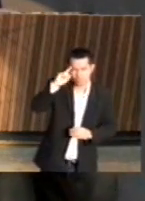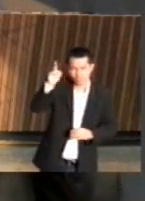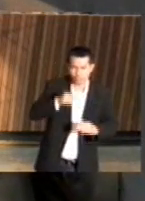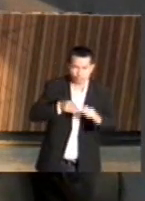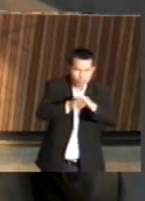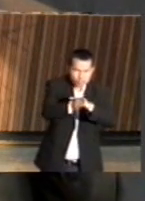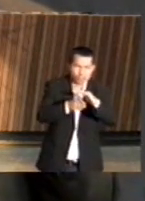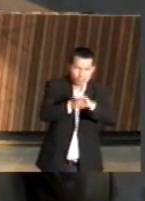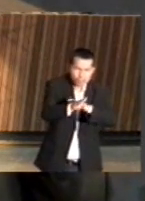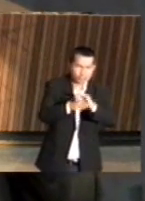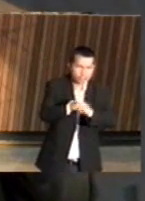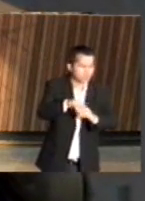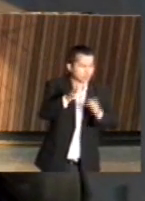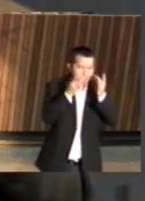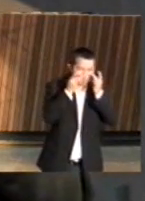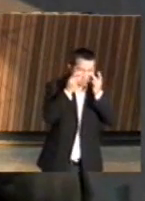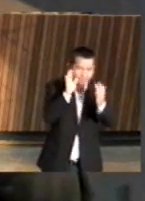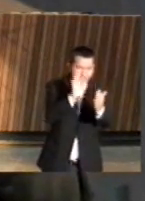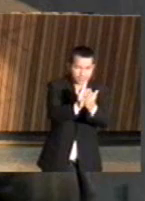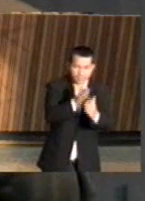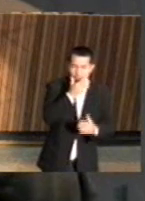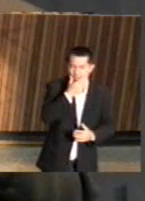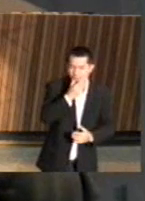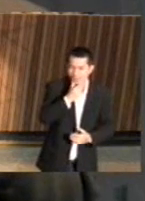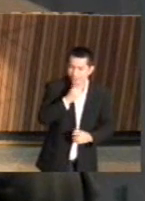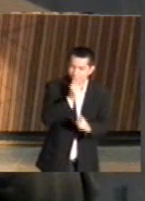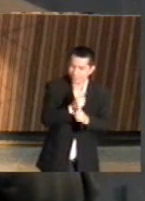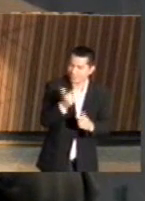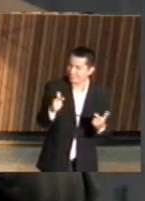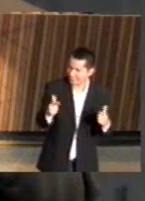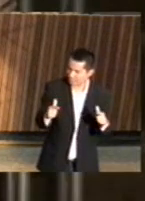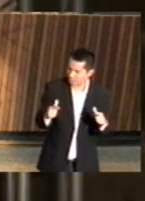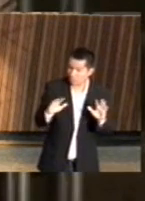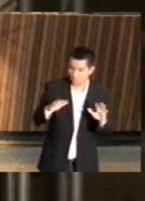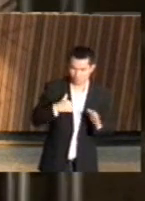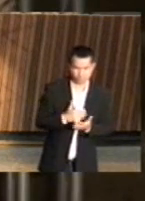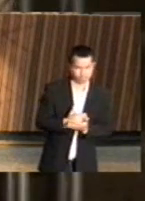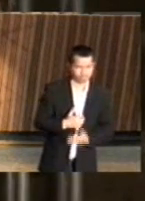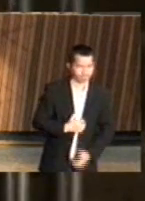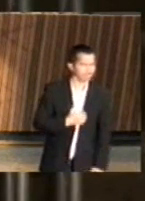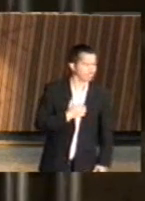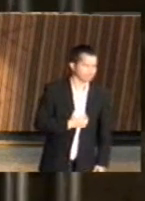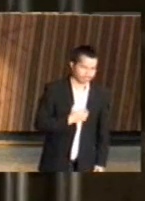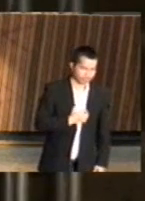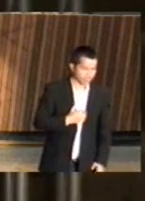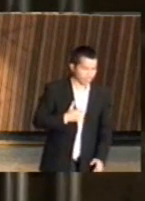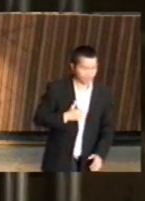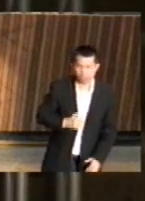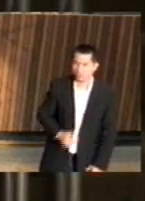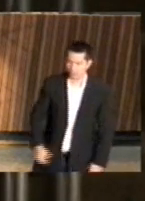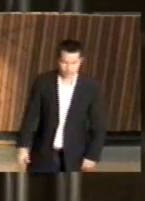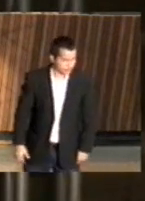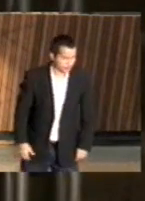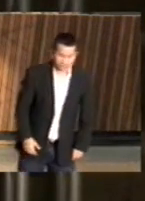Mas quem sabe hoje o Senhor está dizendo, volta para casa, dá um beijo e diz assim, olha, eu vou buscar um caminho de